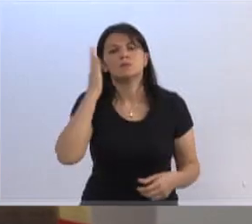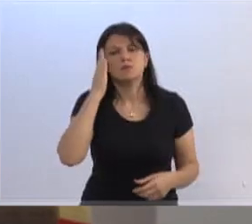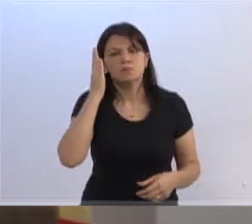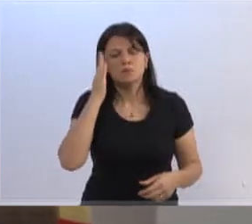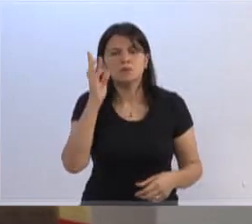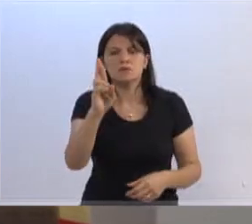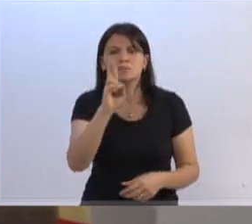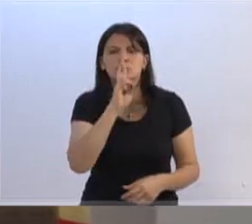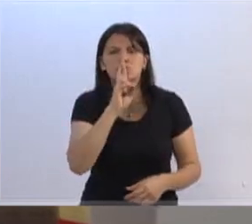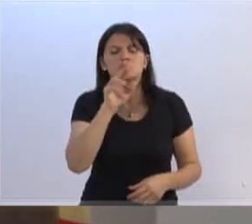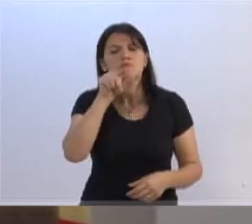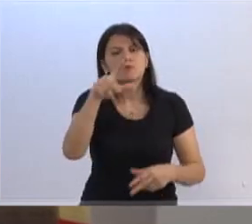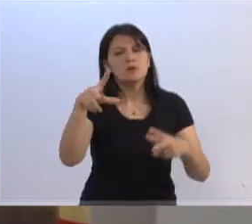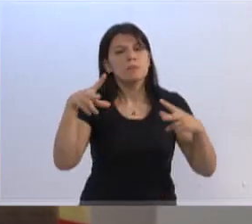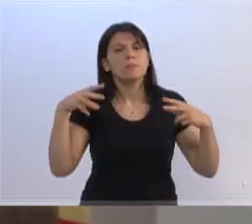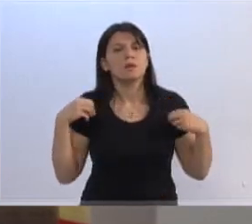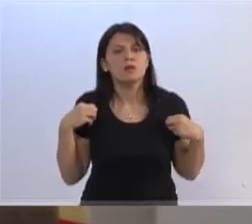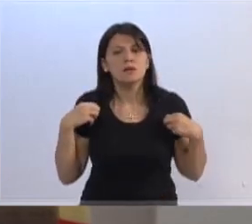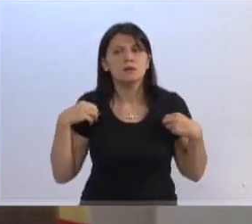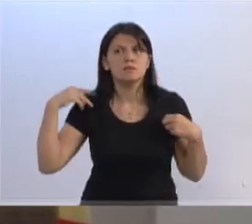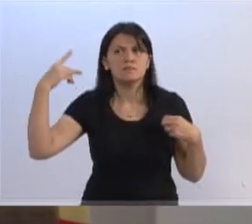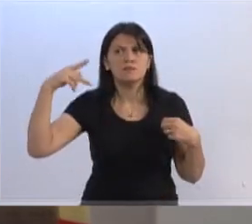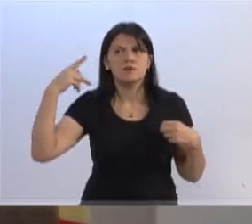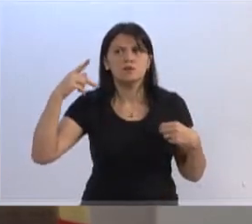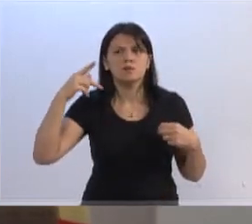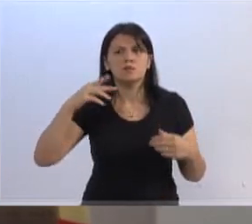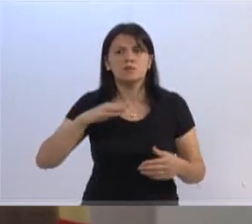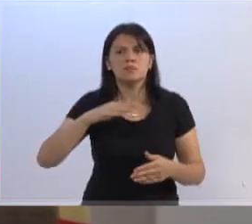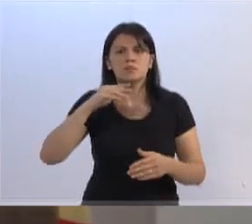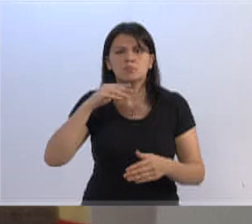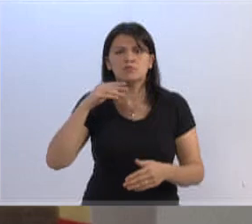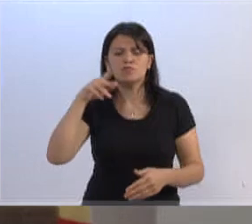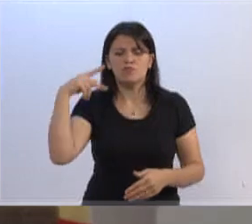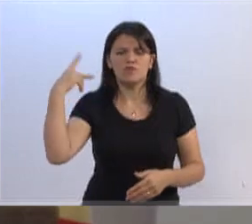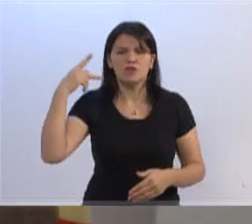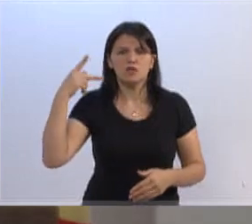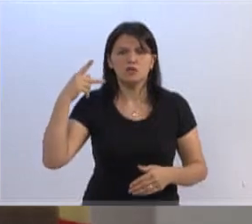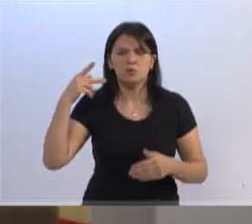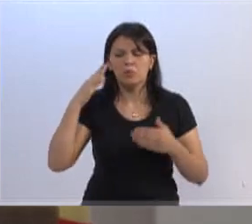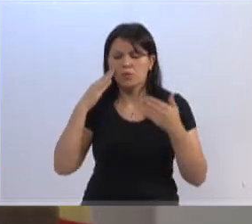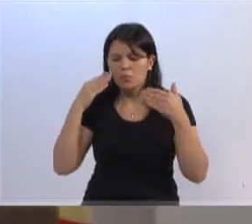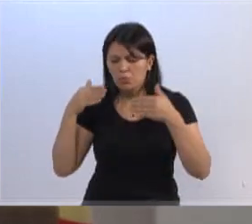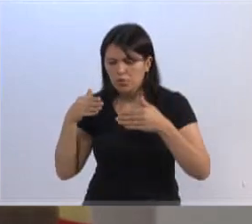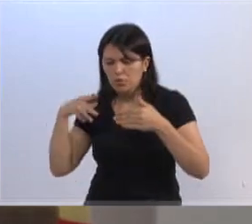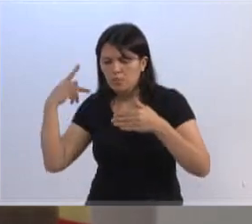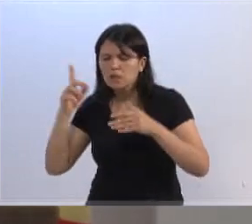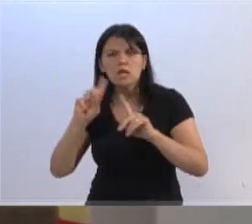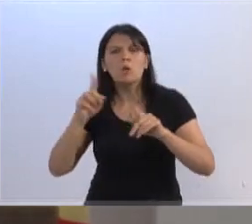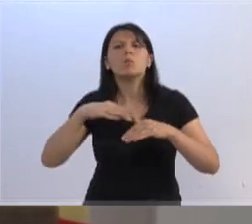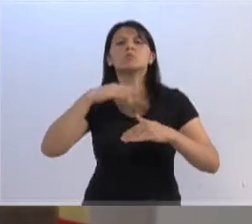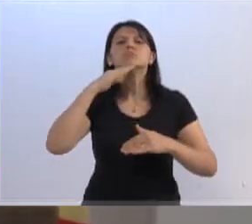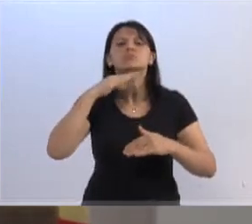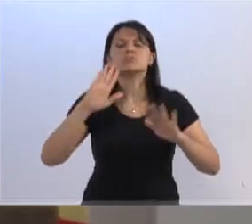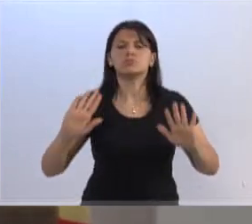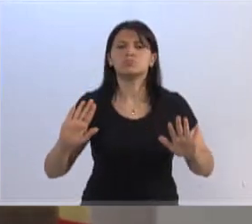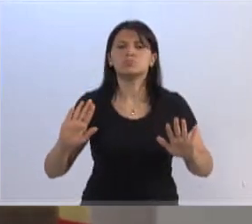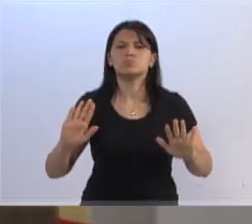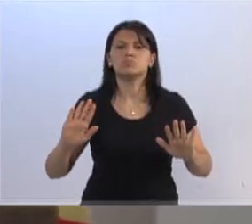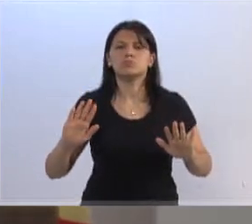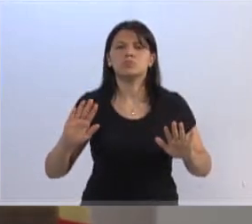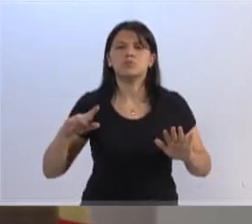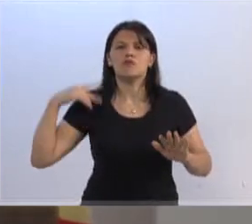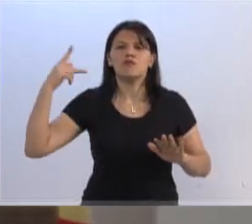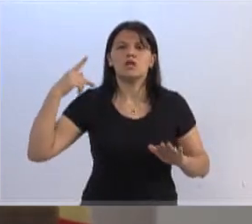resposta. Você merece, vereador, que não baixe a cabeça para partido político. Você merece, vereador, que não baixe a cabeça para